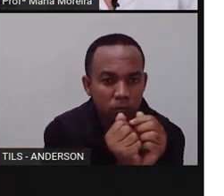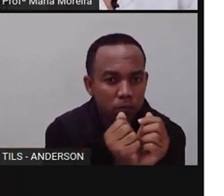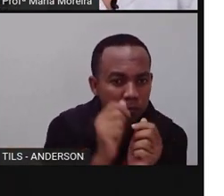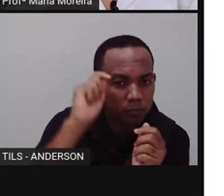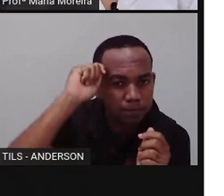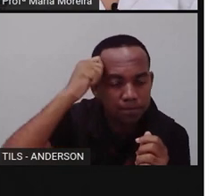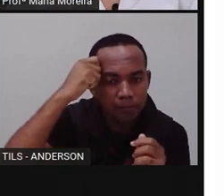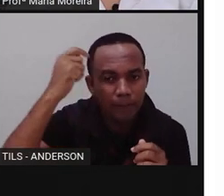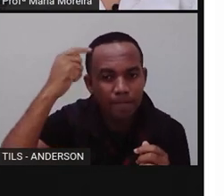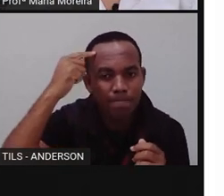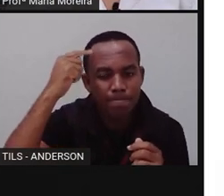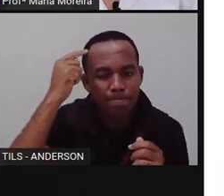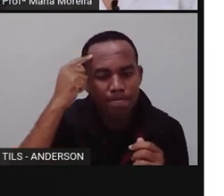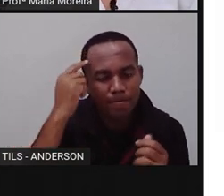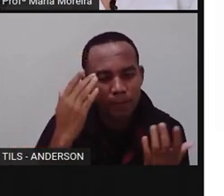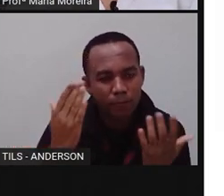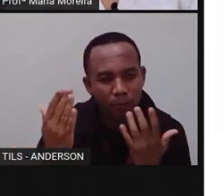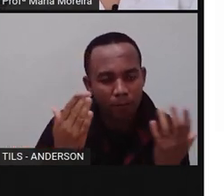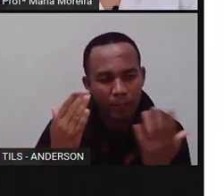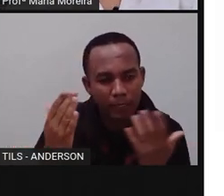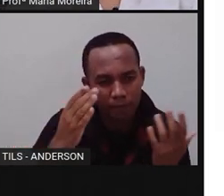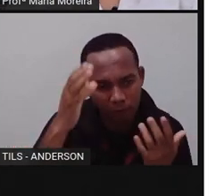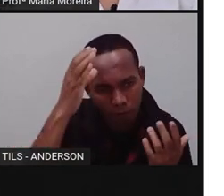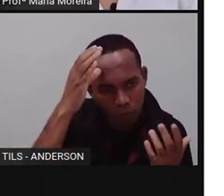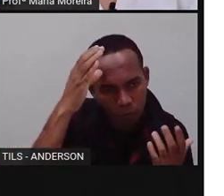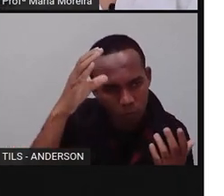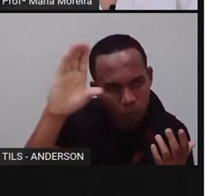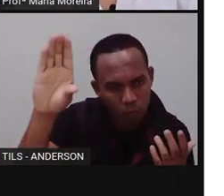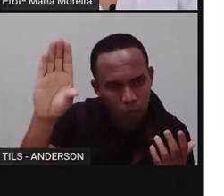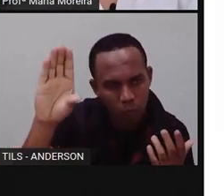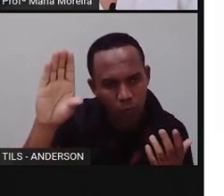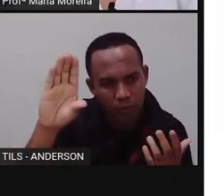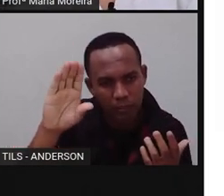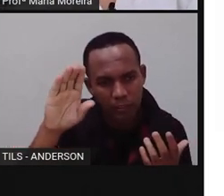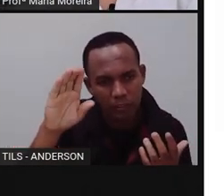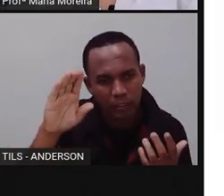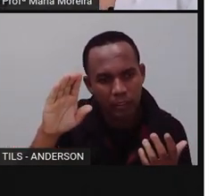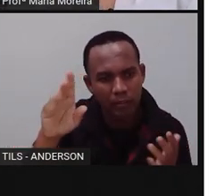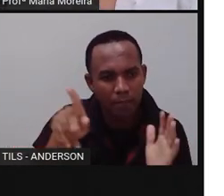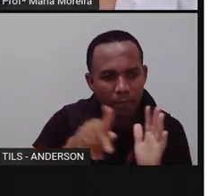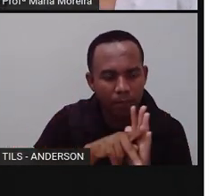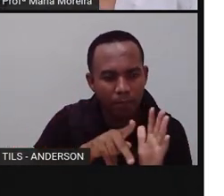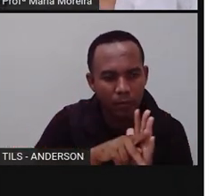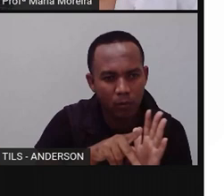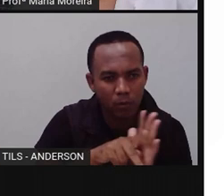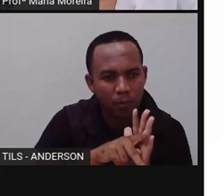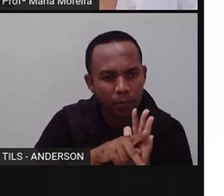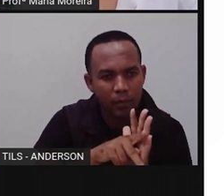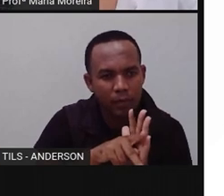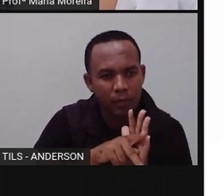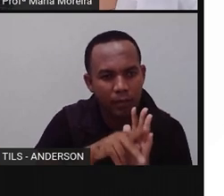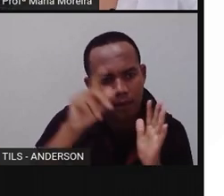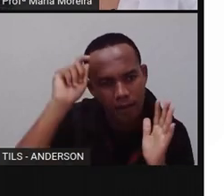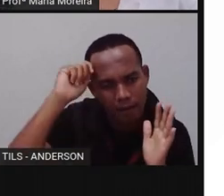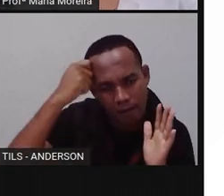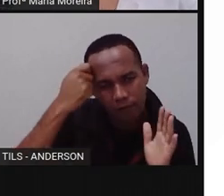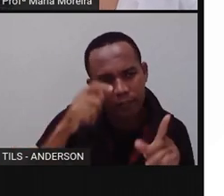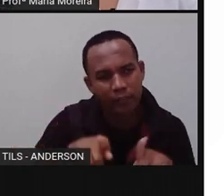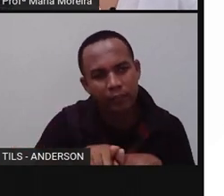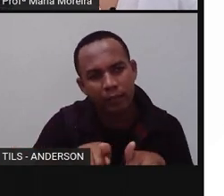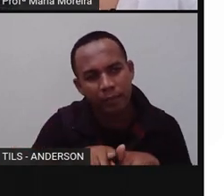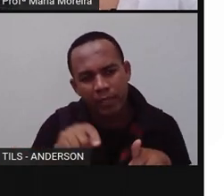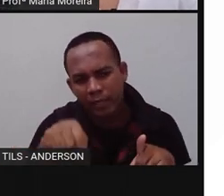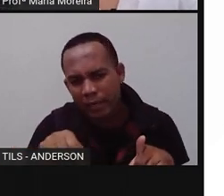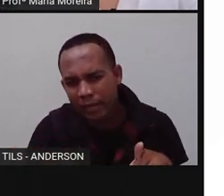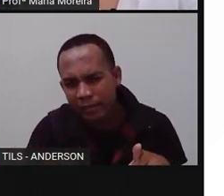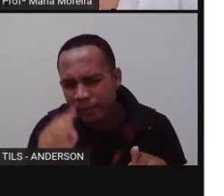a tentar assimilar, né, a cultura deles ao que já existia aqui para que isso sobrevivesse. E aí a gente vai falando sobre